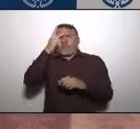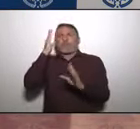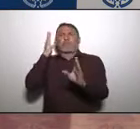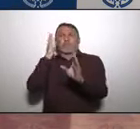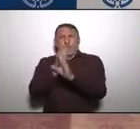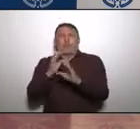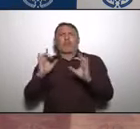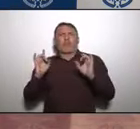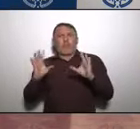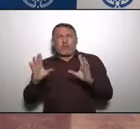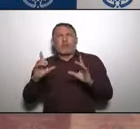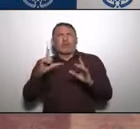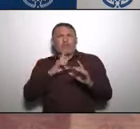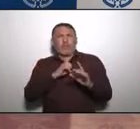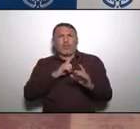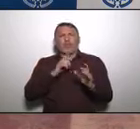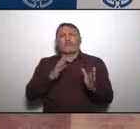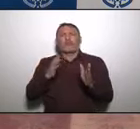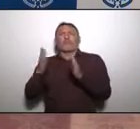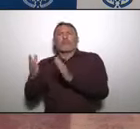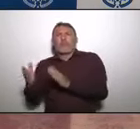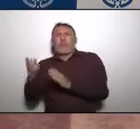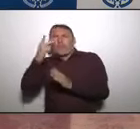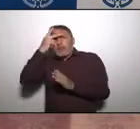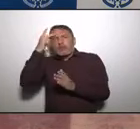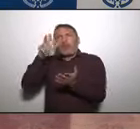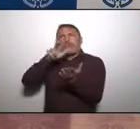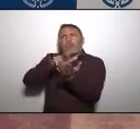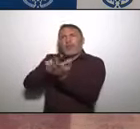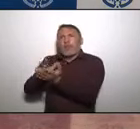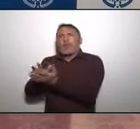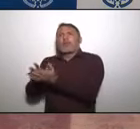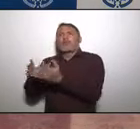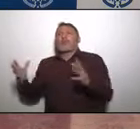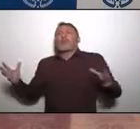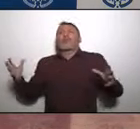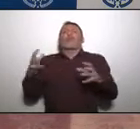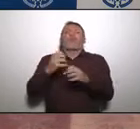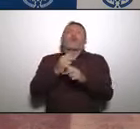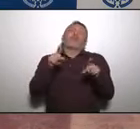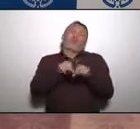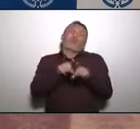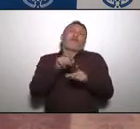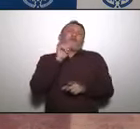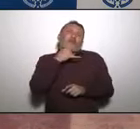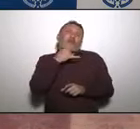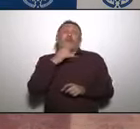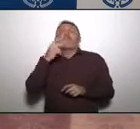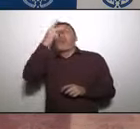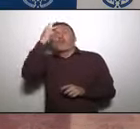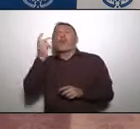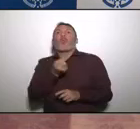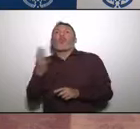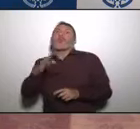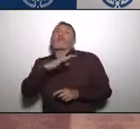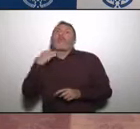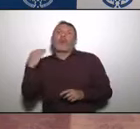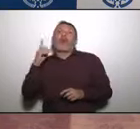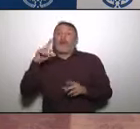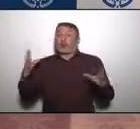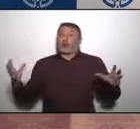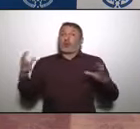testando positivamente. A outra variável, pessoas internadas e, infelizmente, também as pessoas que perdem a vida. Então, esses